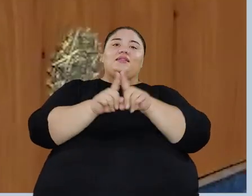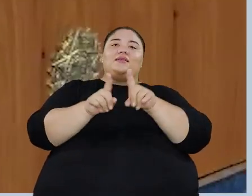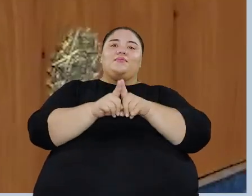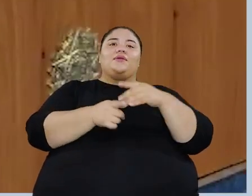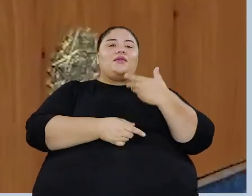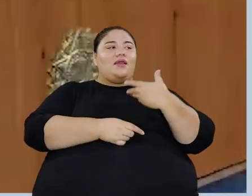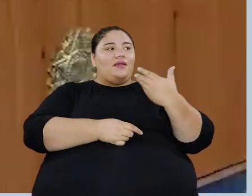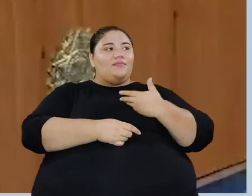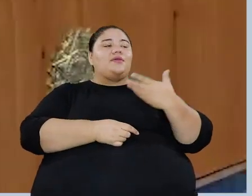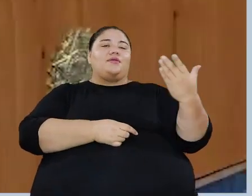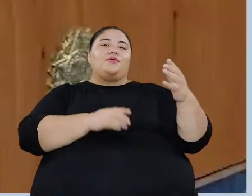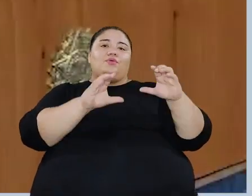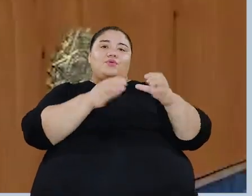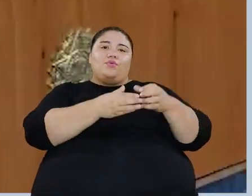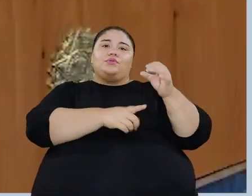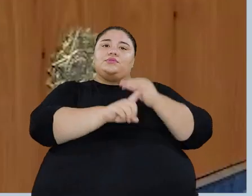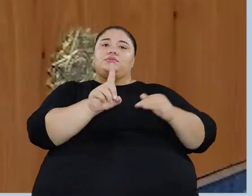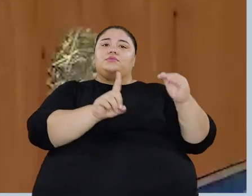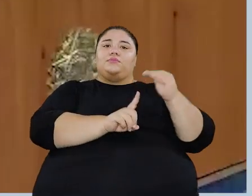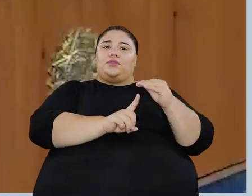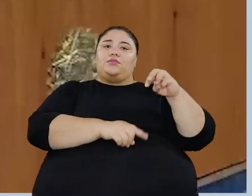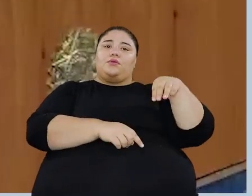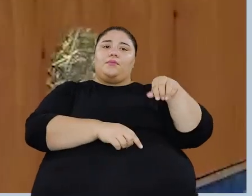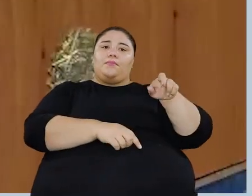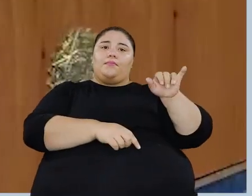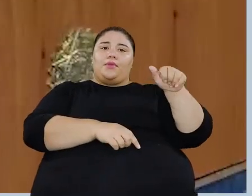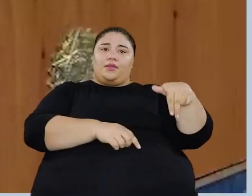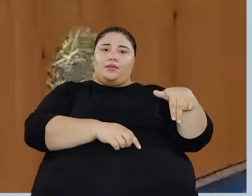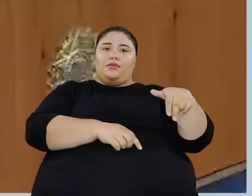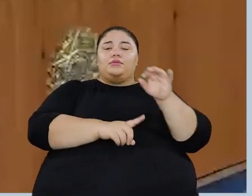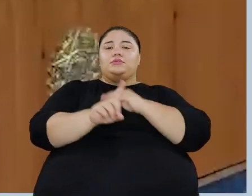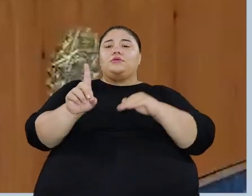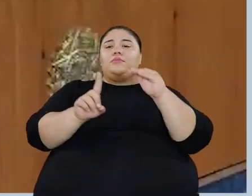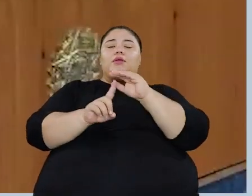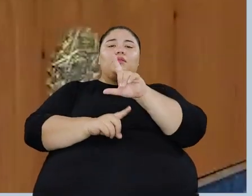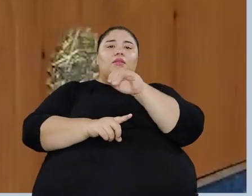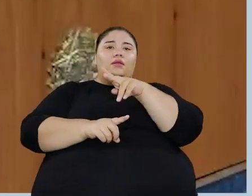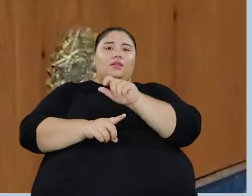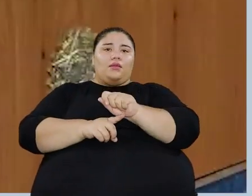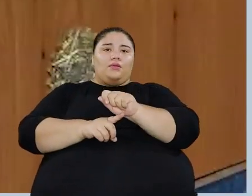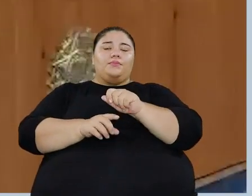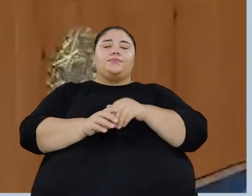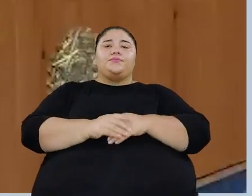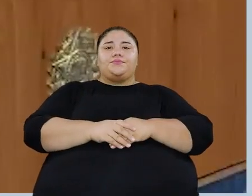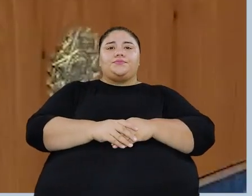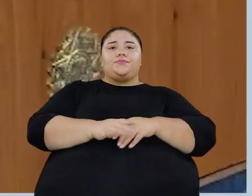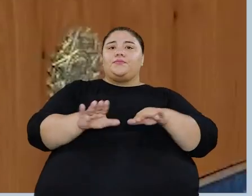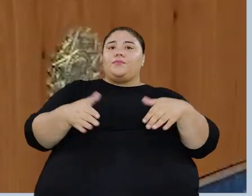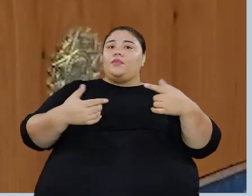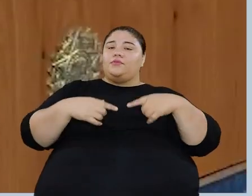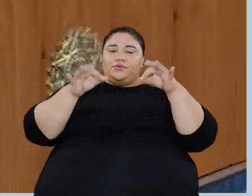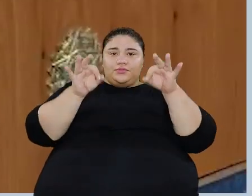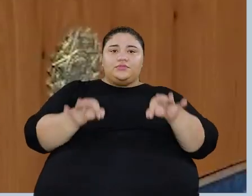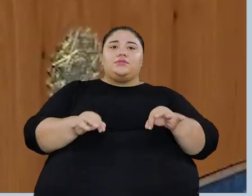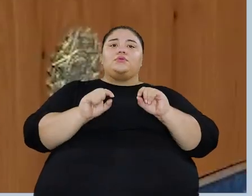obrigada também ao meu querido amigo, colega de turma, desembargador Mairan Maia, desembargadora Leila.